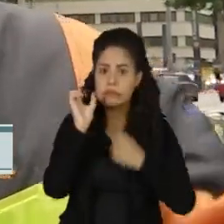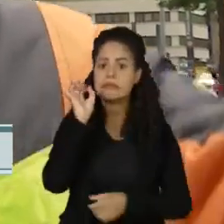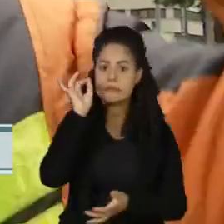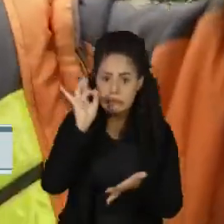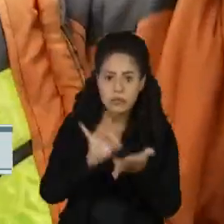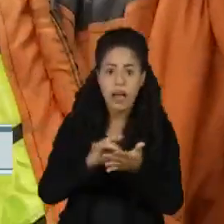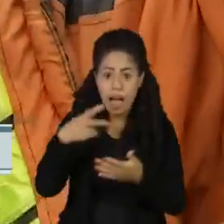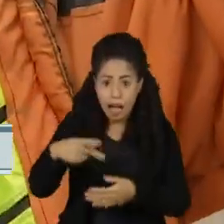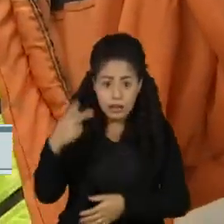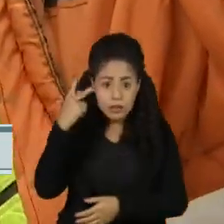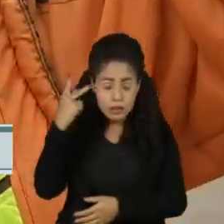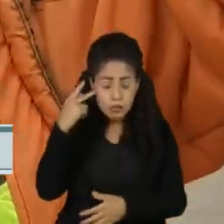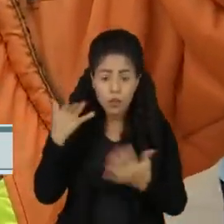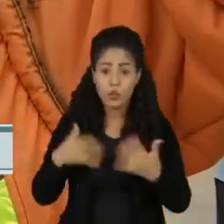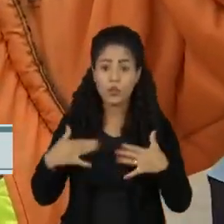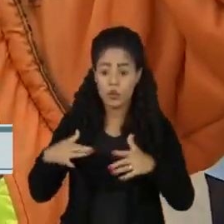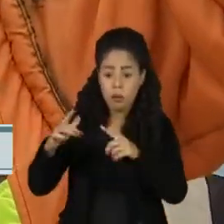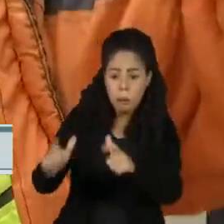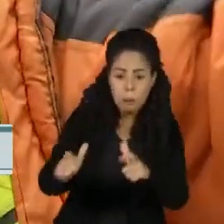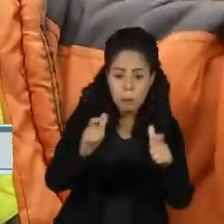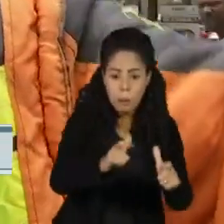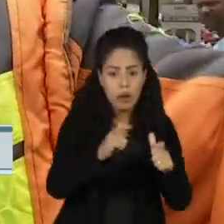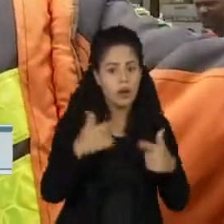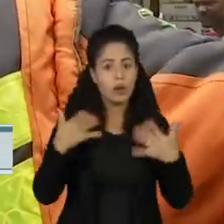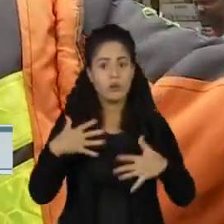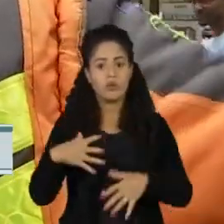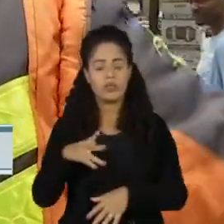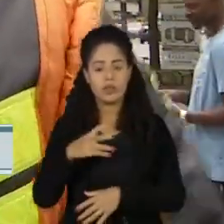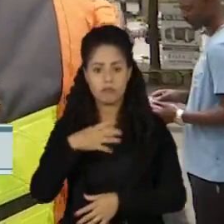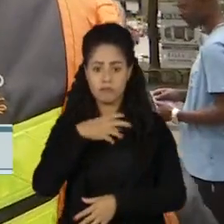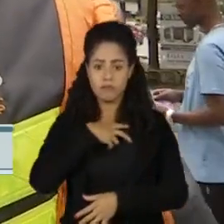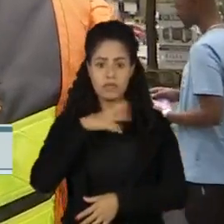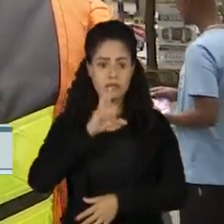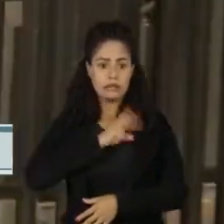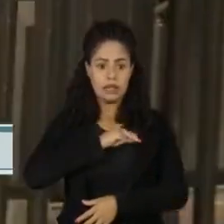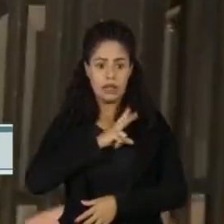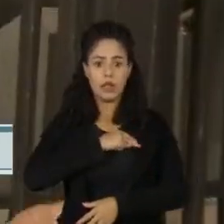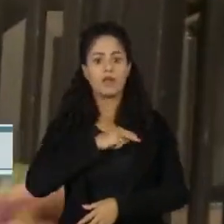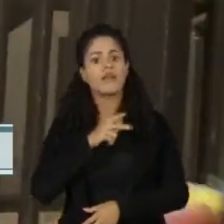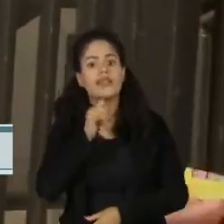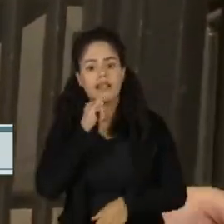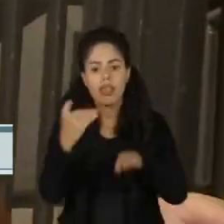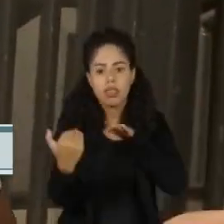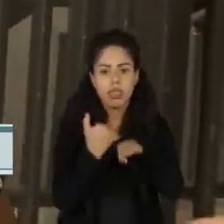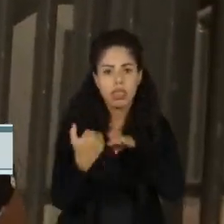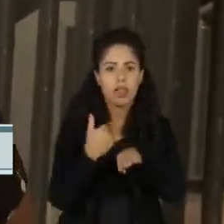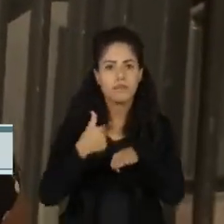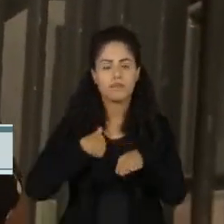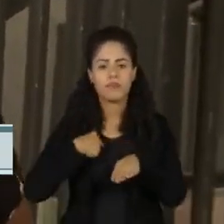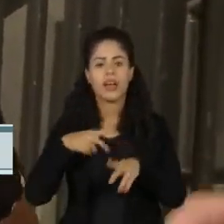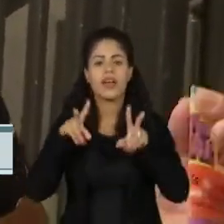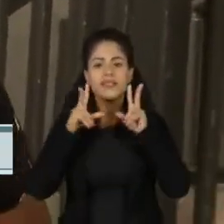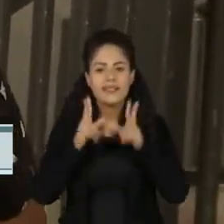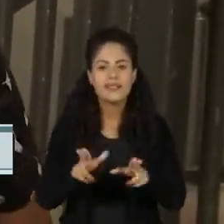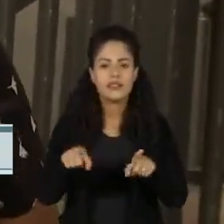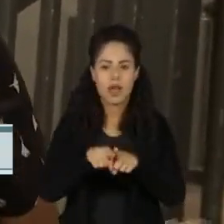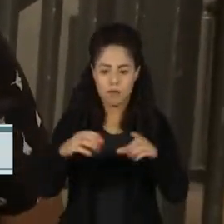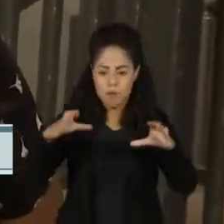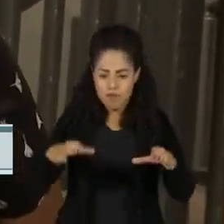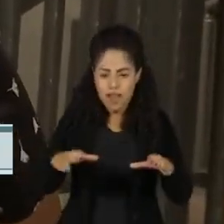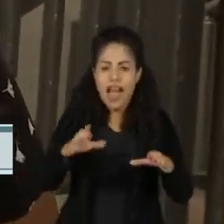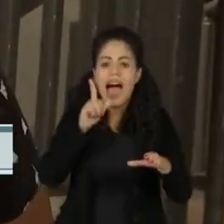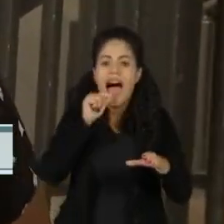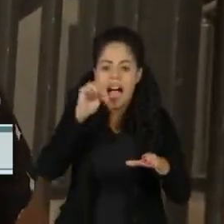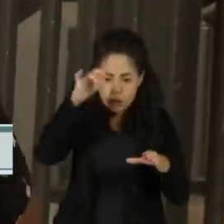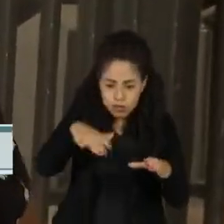São Paulo aqui, tem lugares aí que você sente assim, na marginal mesmo. Eu tenho que dormir com uma bacia de água dentro